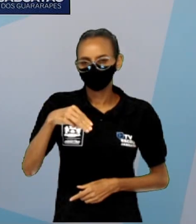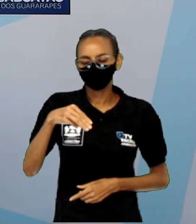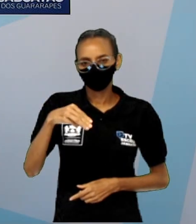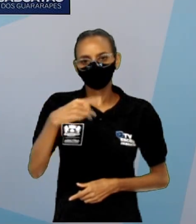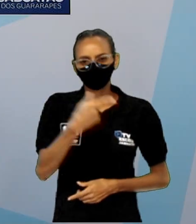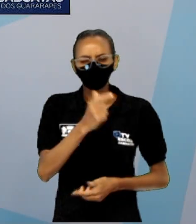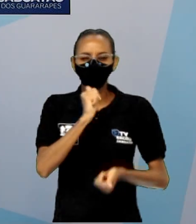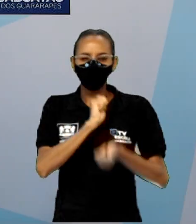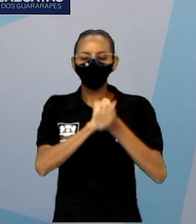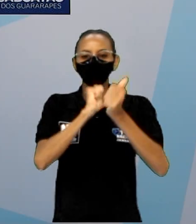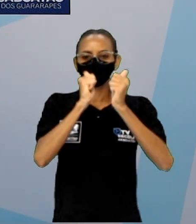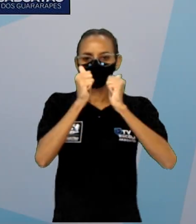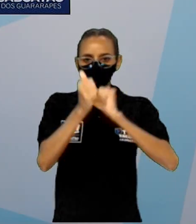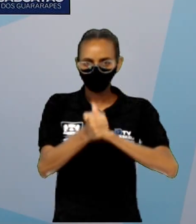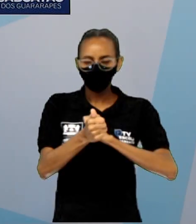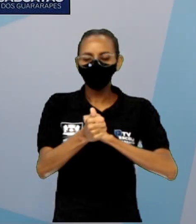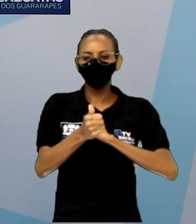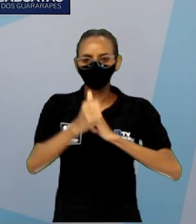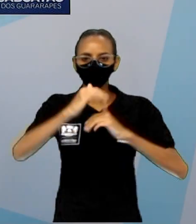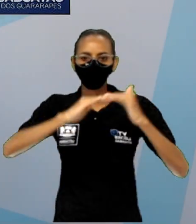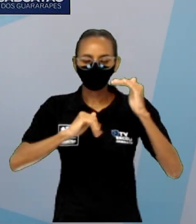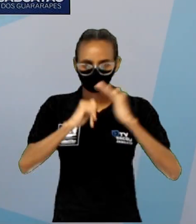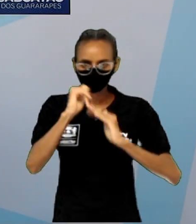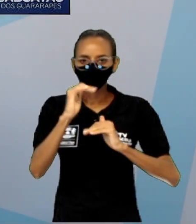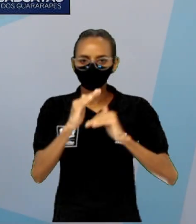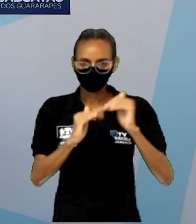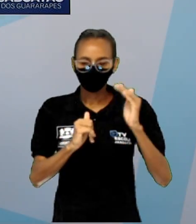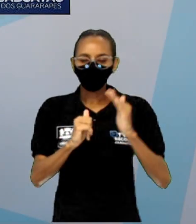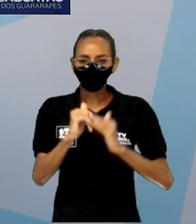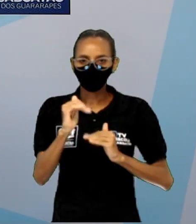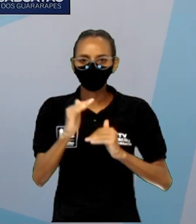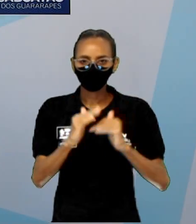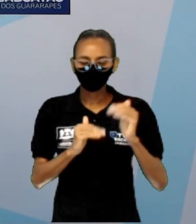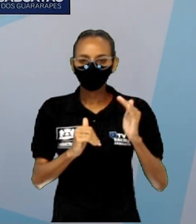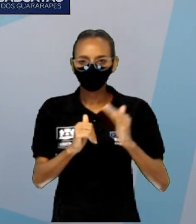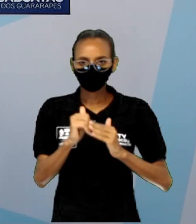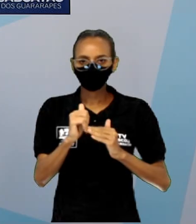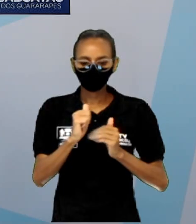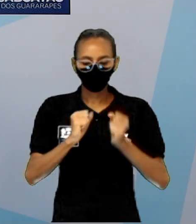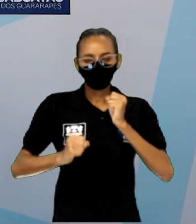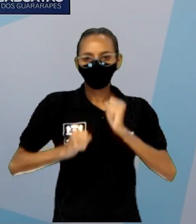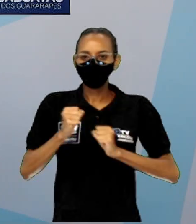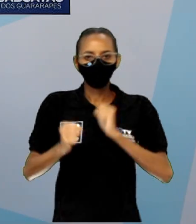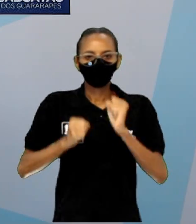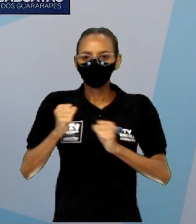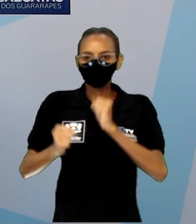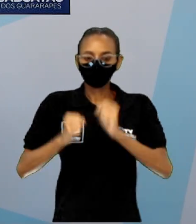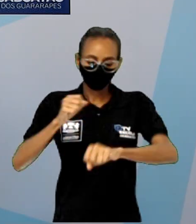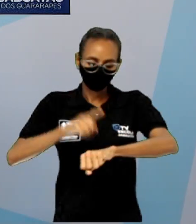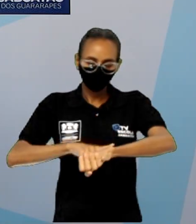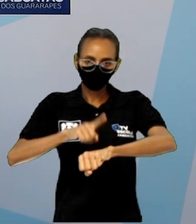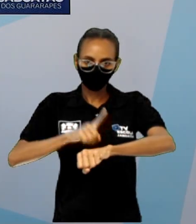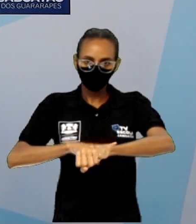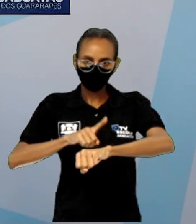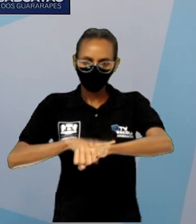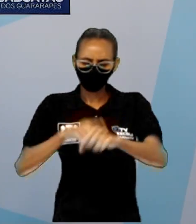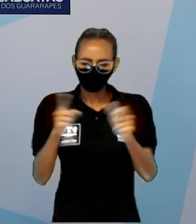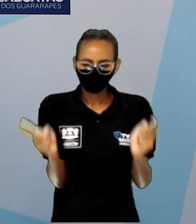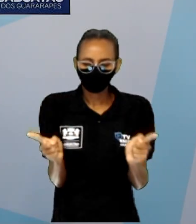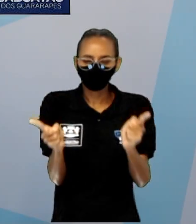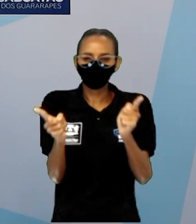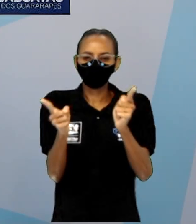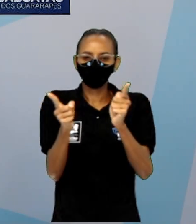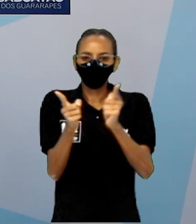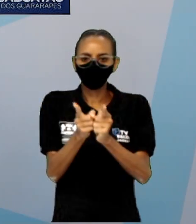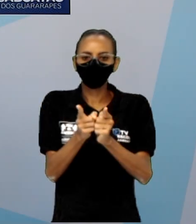atividades, esportes ou modalidade que a gente tem, que é aquela modalidade da corrida, que ele tinha que fazer um tempo menor possível para ele